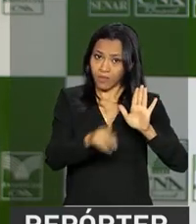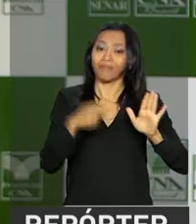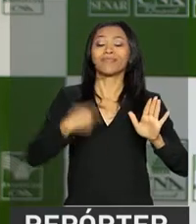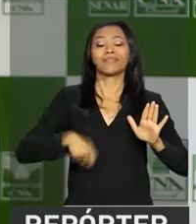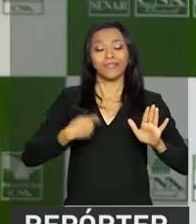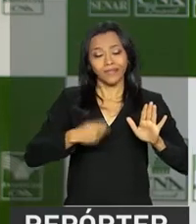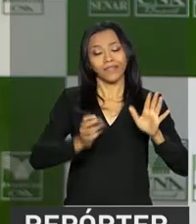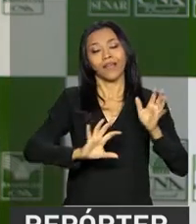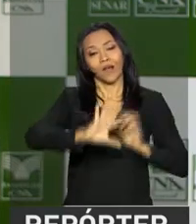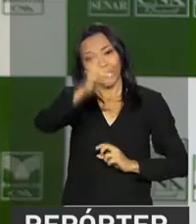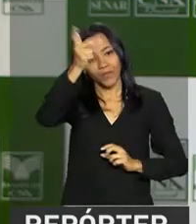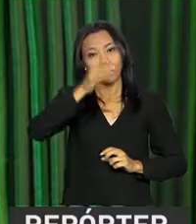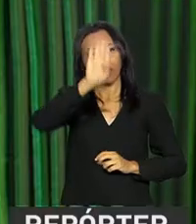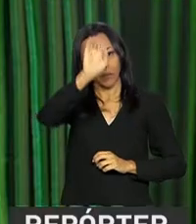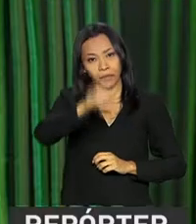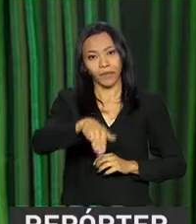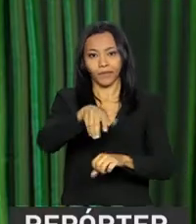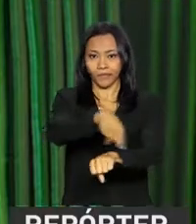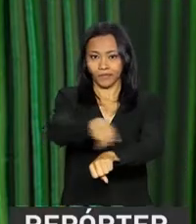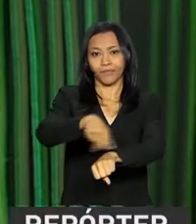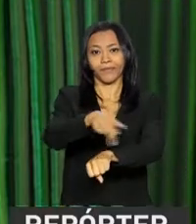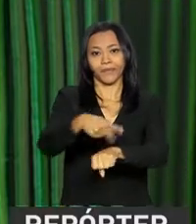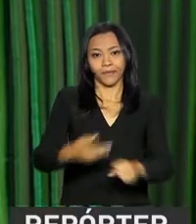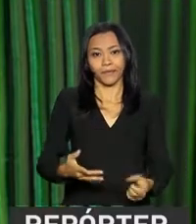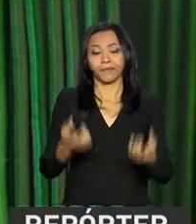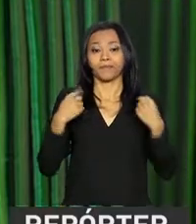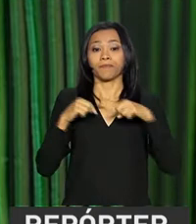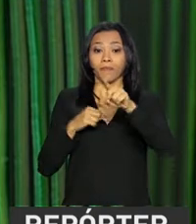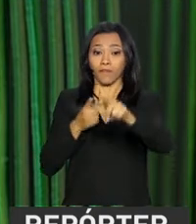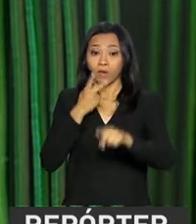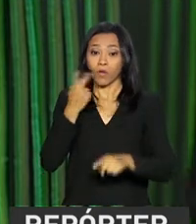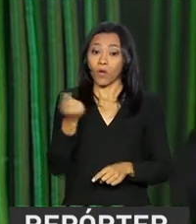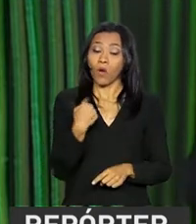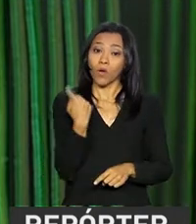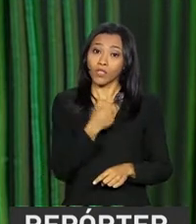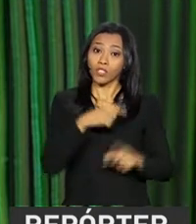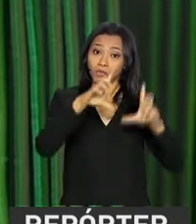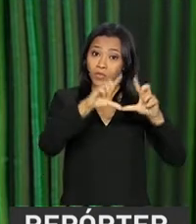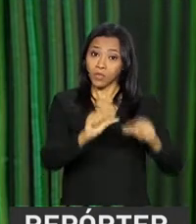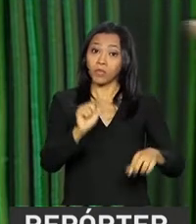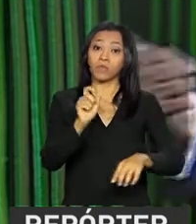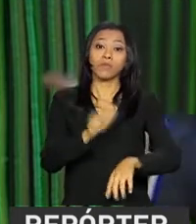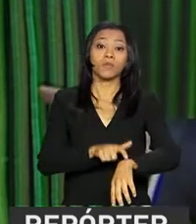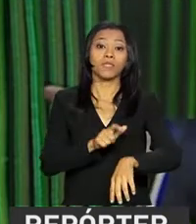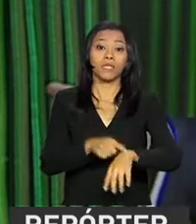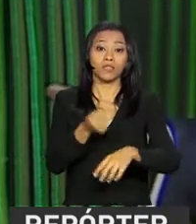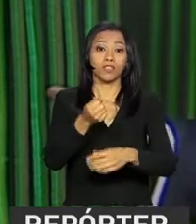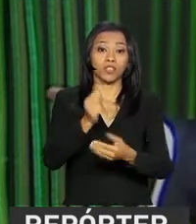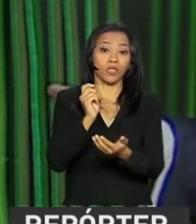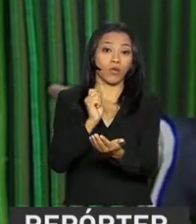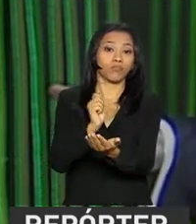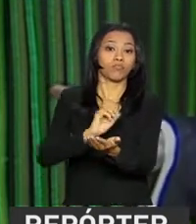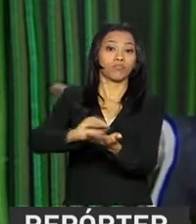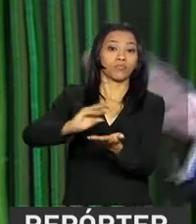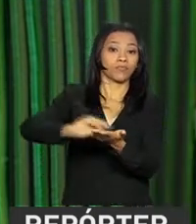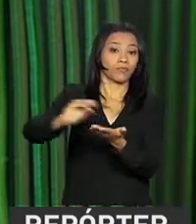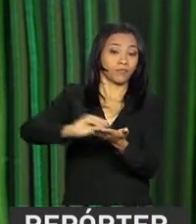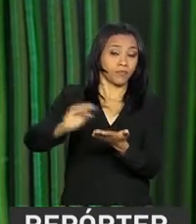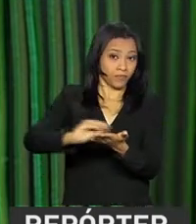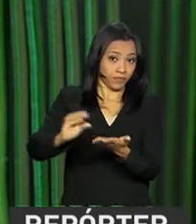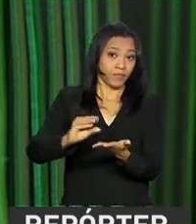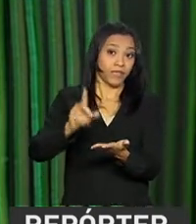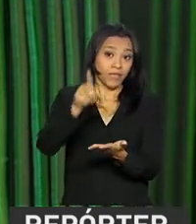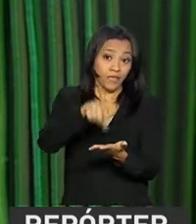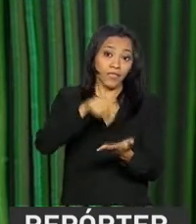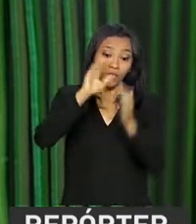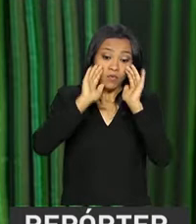acontecer para o bem do país. Nós diminuímos o tempo de contribuição e digo que isto se volta para os mais pobres, porque os senhores